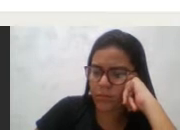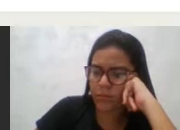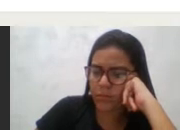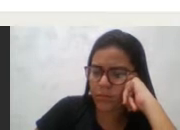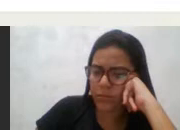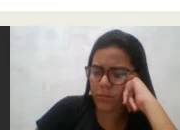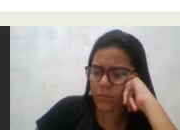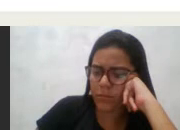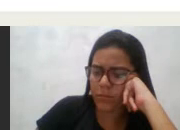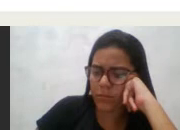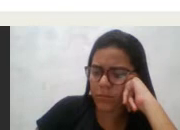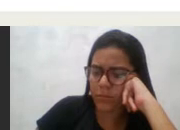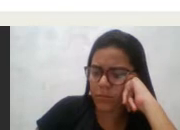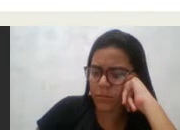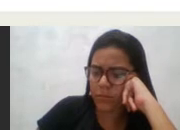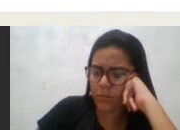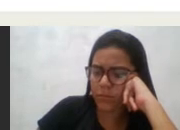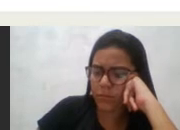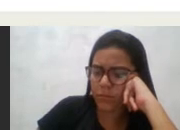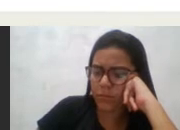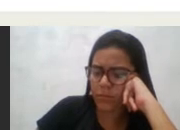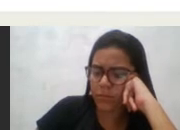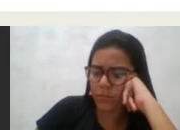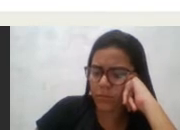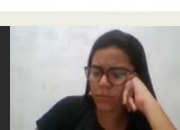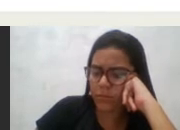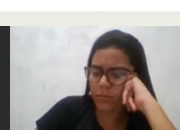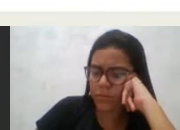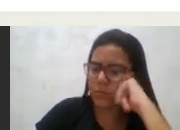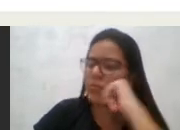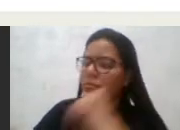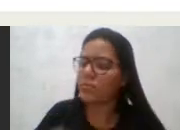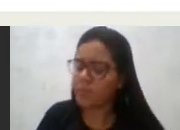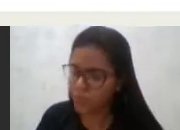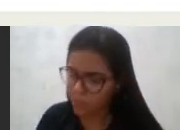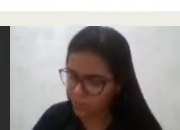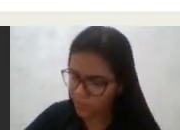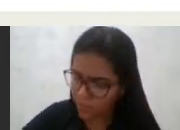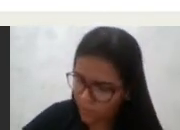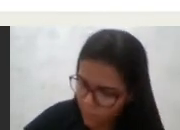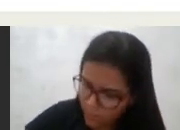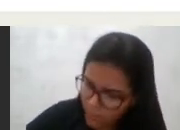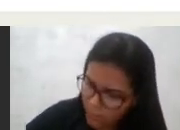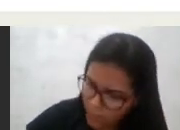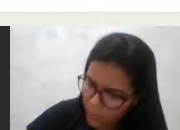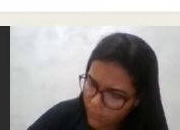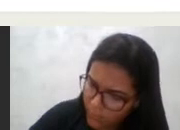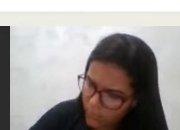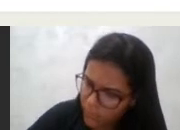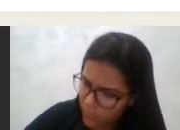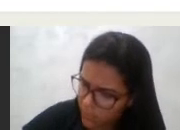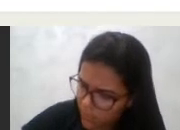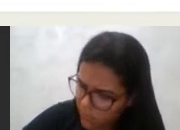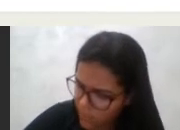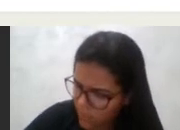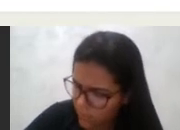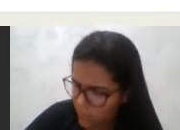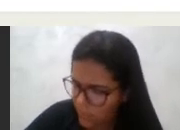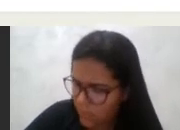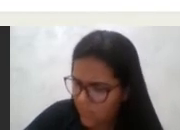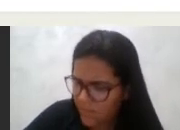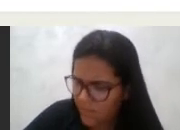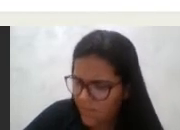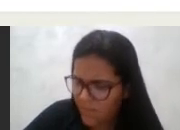ficar 0,25 MS é igual a 300 menos